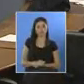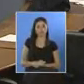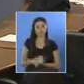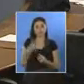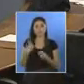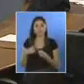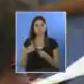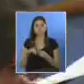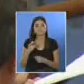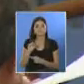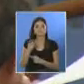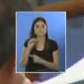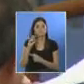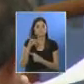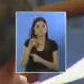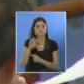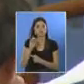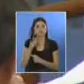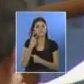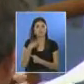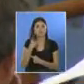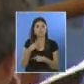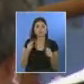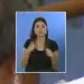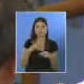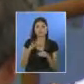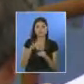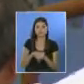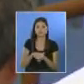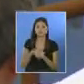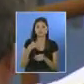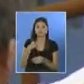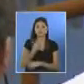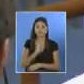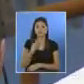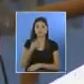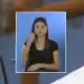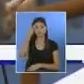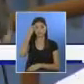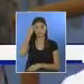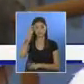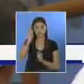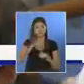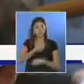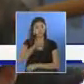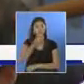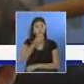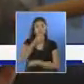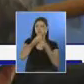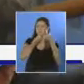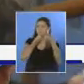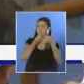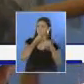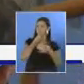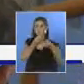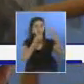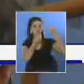Reafirmo as palavras do vereador, Ângelo, antes da gente ir para a votação, use aí o palatório, né?